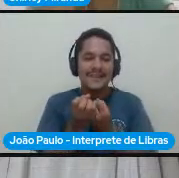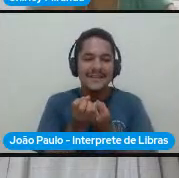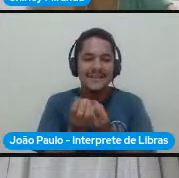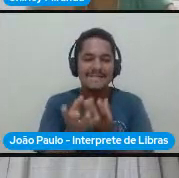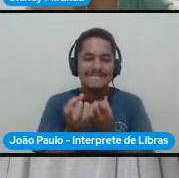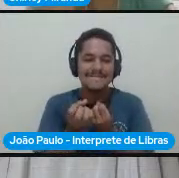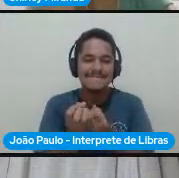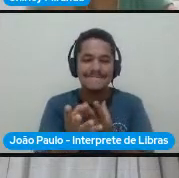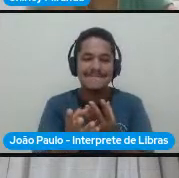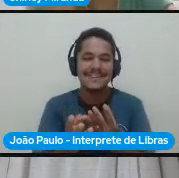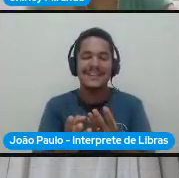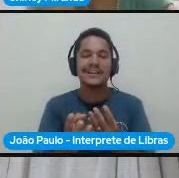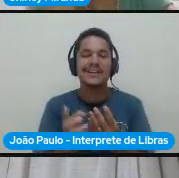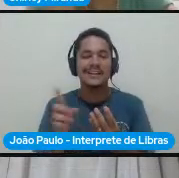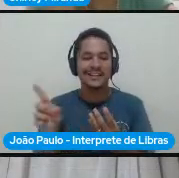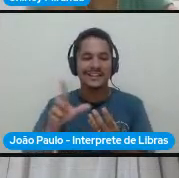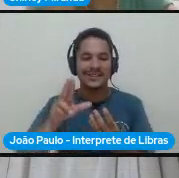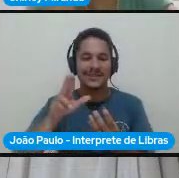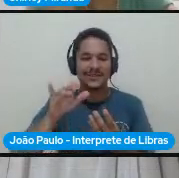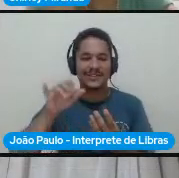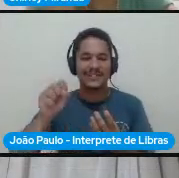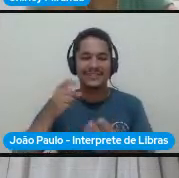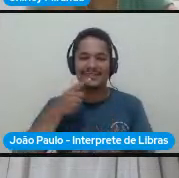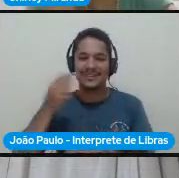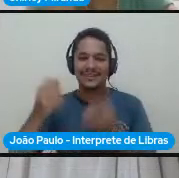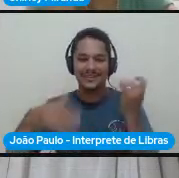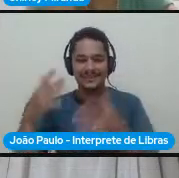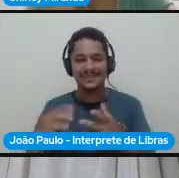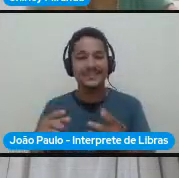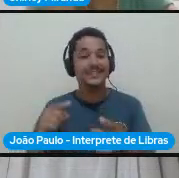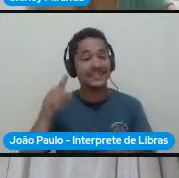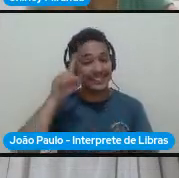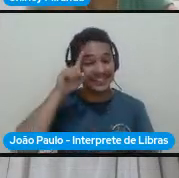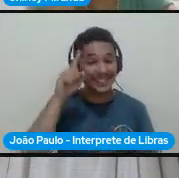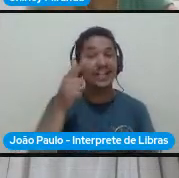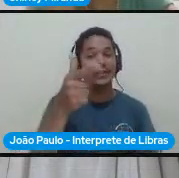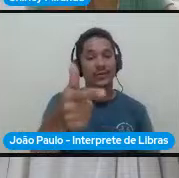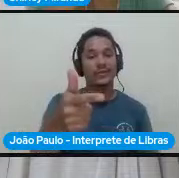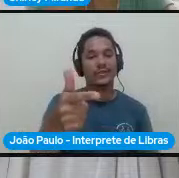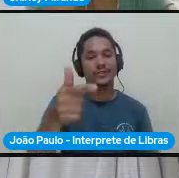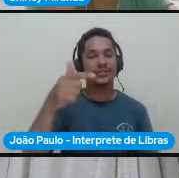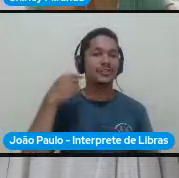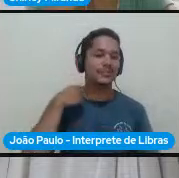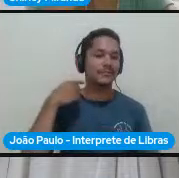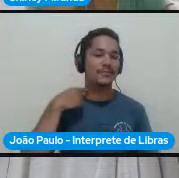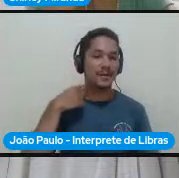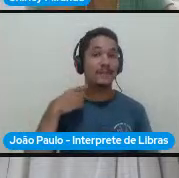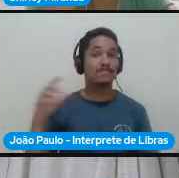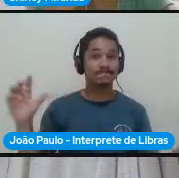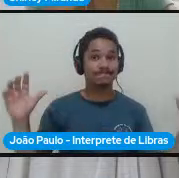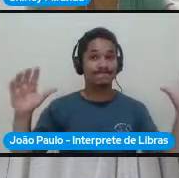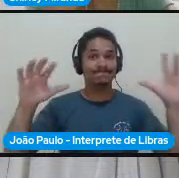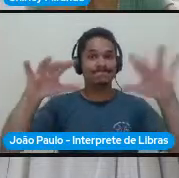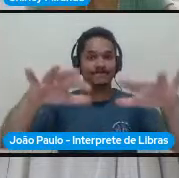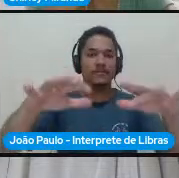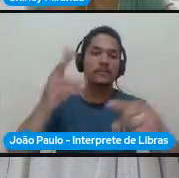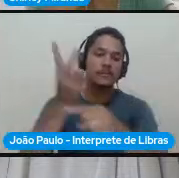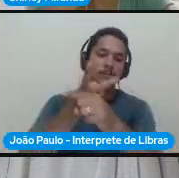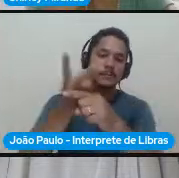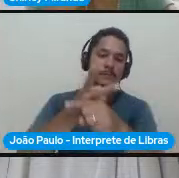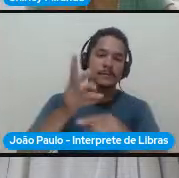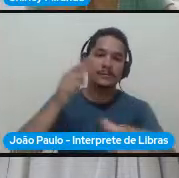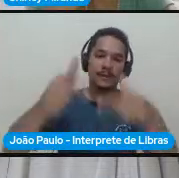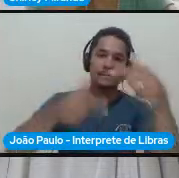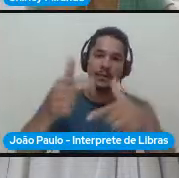Luiz. Então, no dia 2 de maio, nós vamos fortalecer a presença lá, principalmente aqueles e aquelas que estão atrás de um emprego ou de um